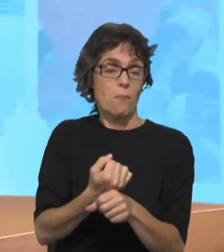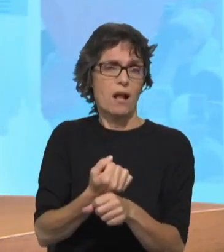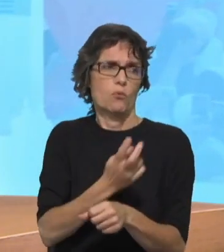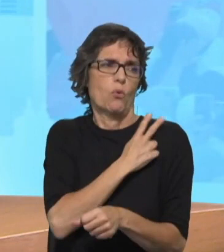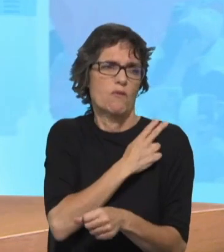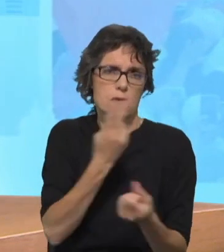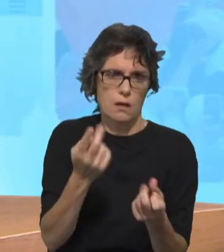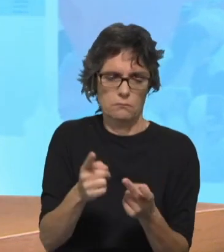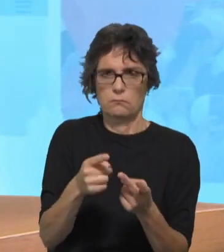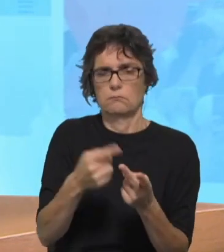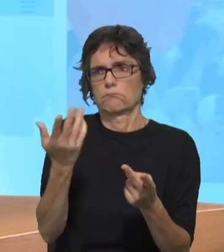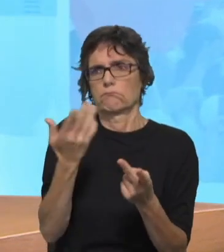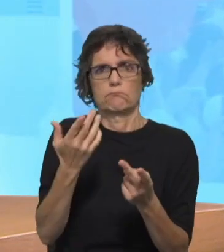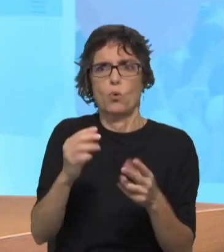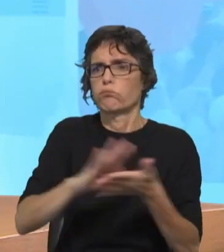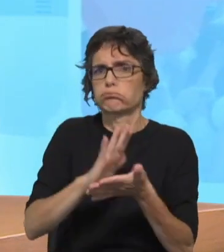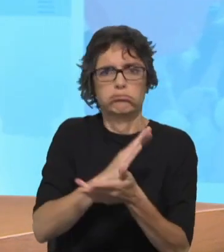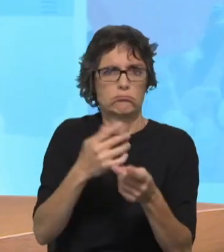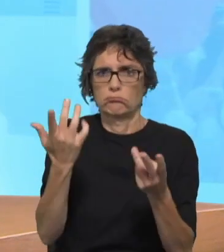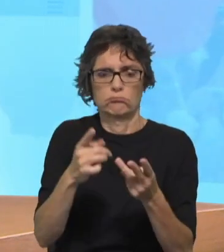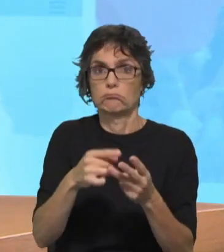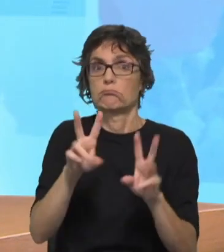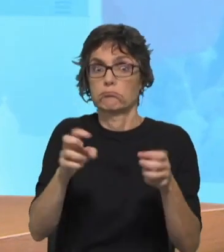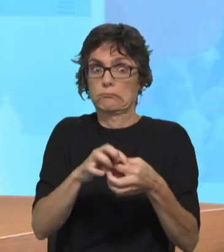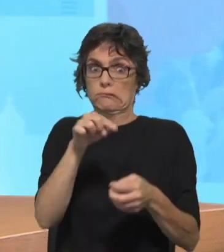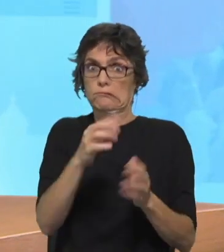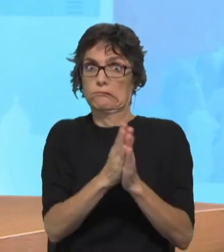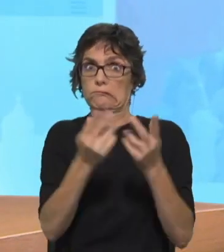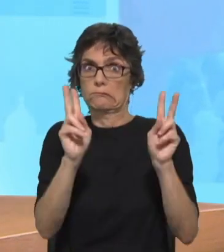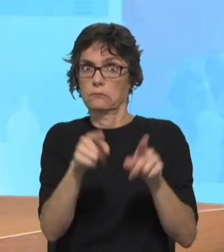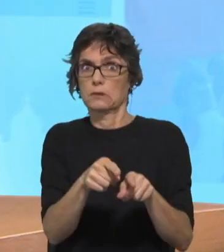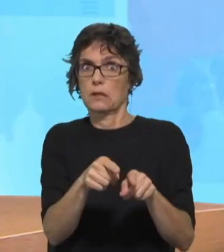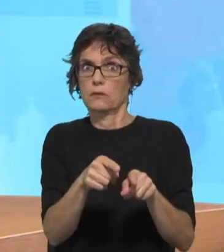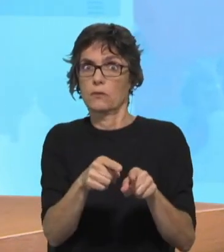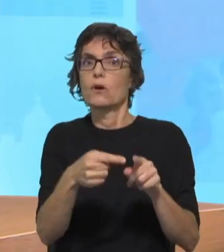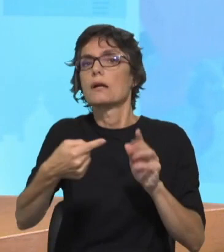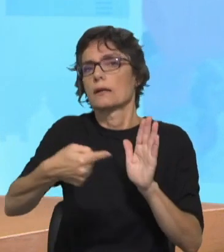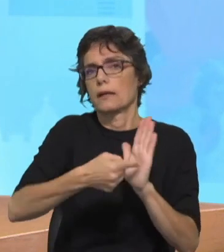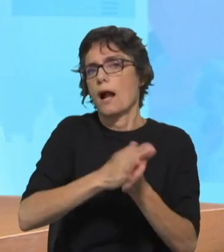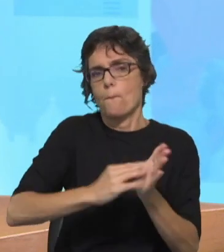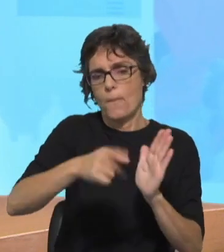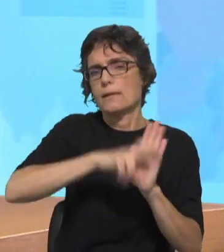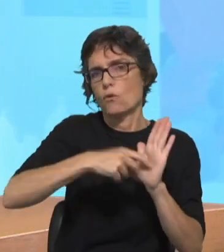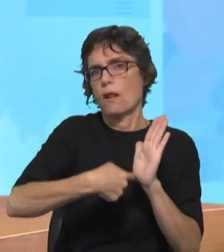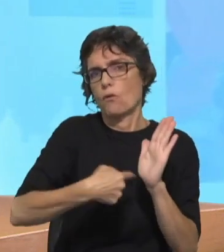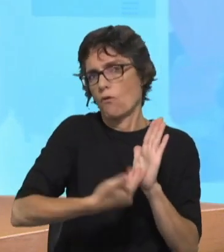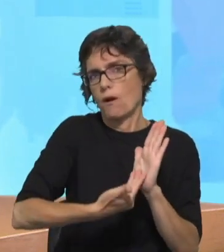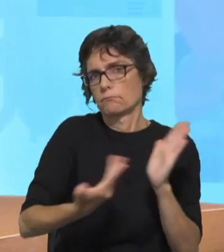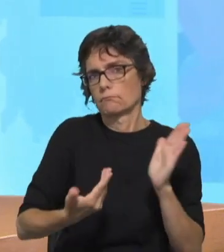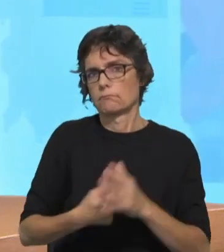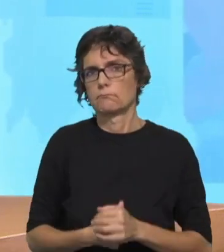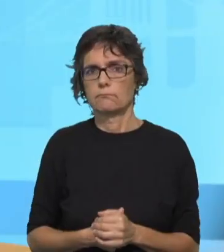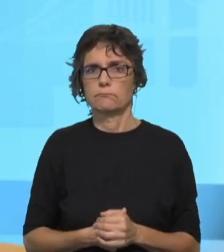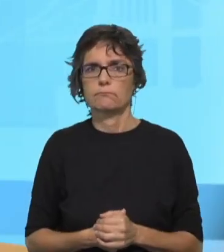académico ou jornalístico, por exemplo, sobre a questão da liberdade religiosa que não cite o relatório da Fundação AIS. Ficamos